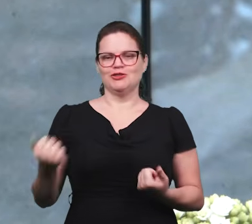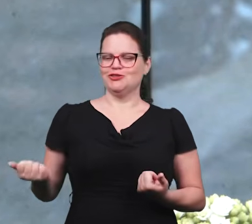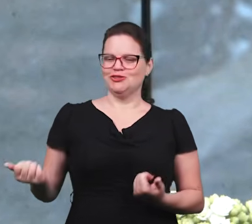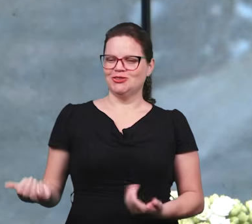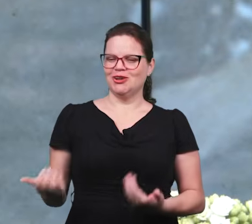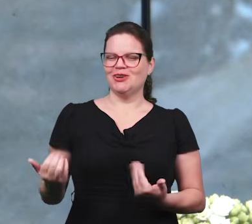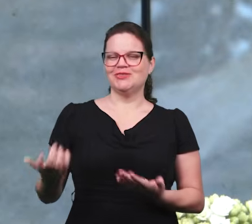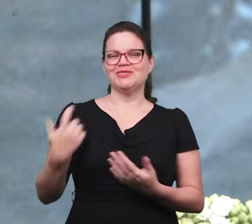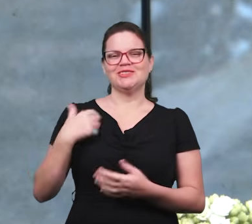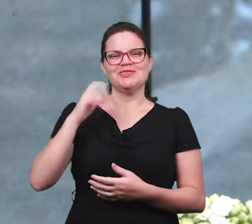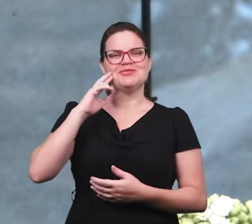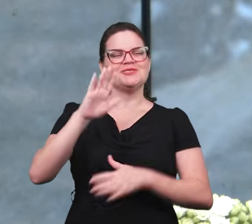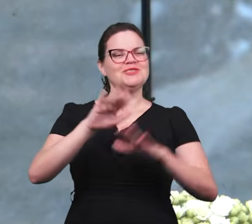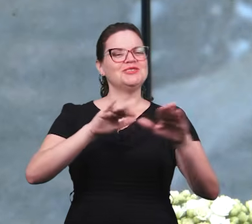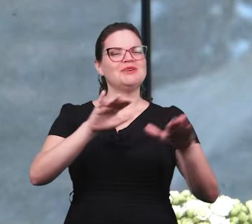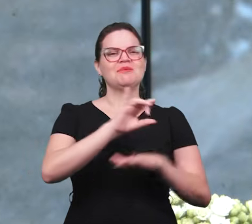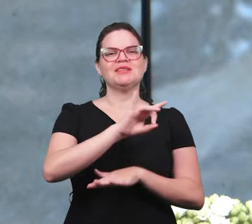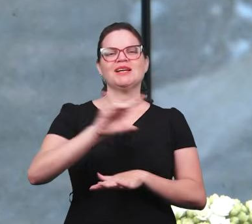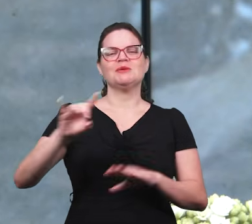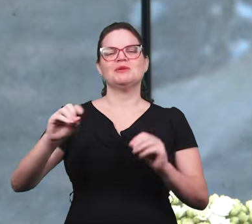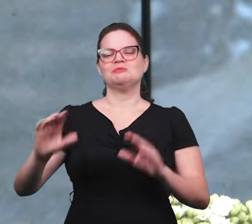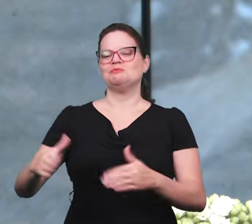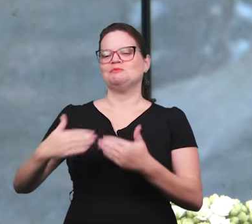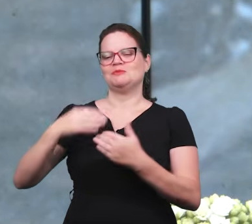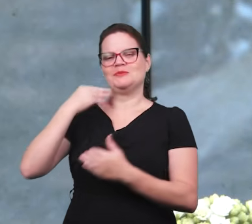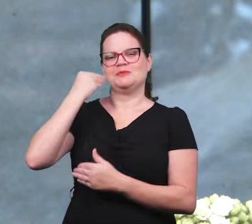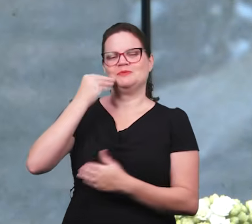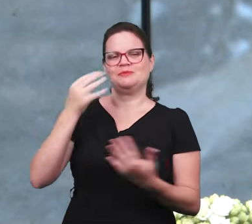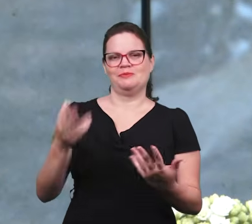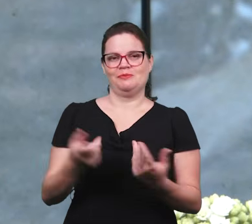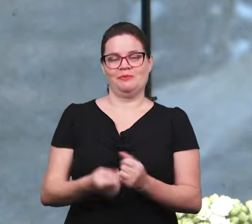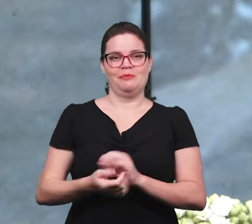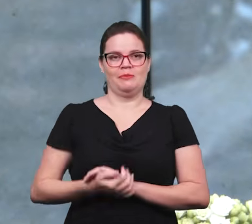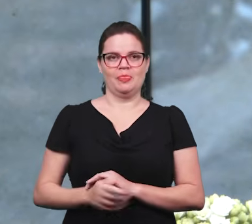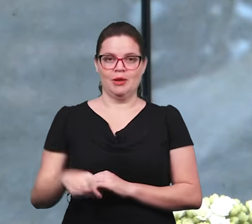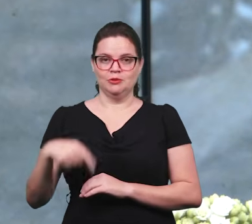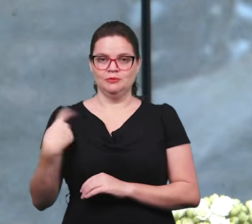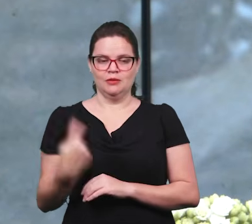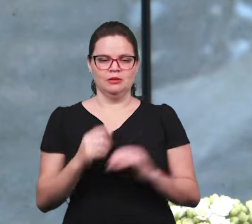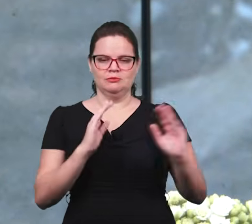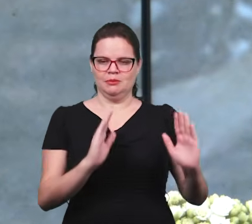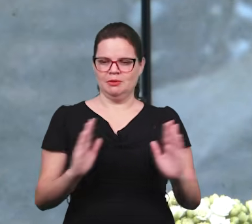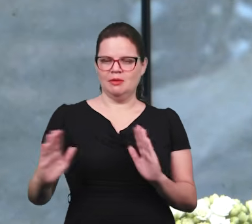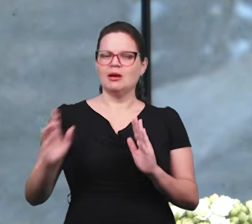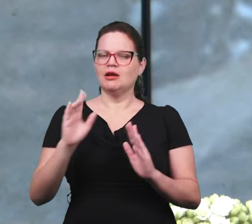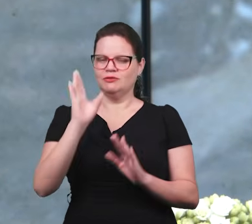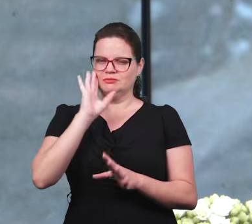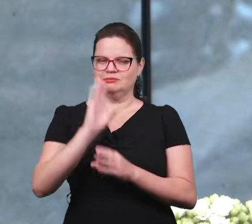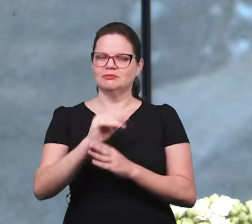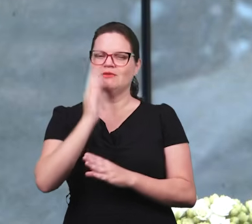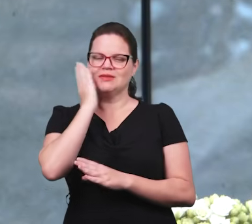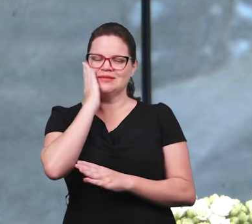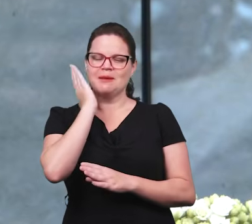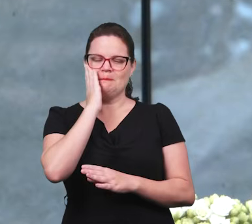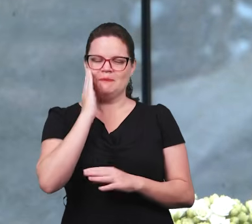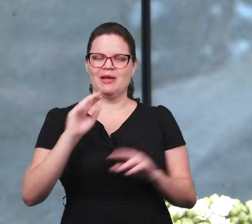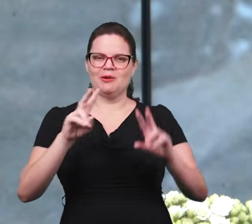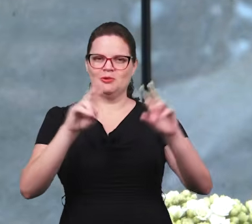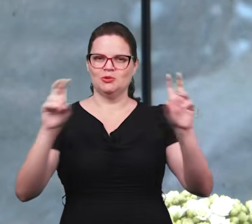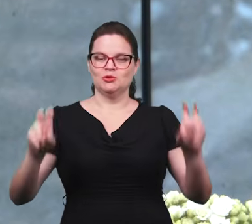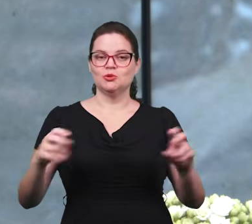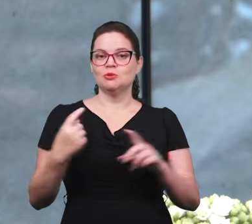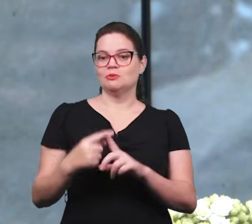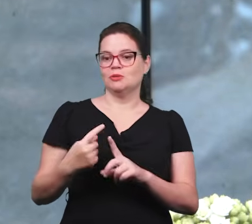a viver experiências maravilhosas. E nós estamos numa sequência, que daqui a pouquinho você vai ter mais informações sobre ela, onde